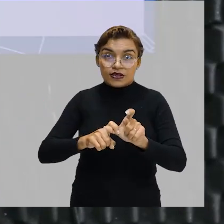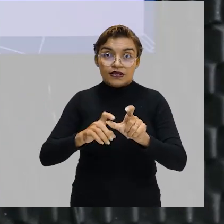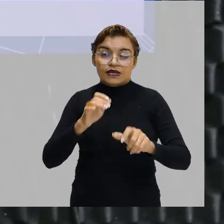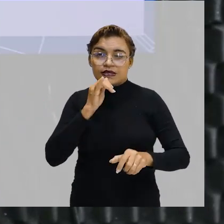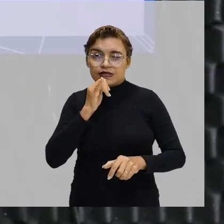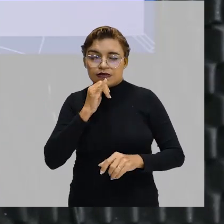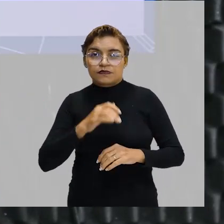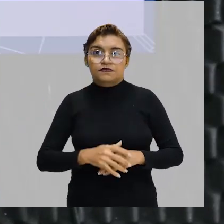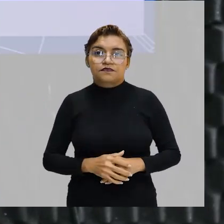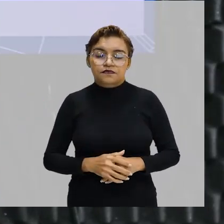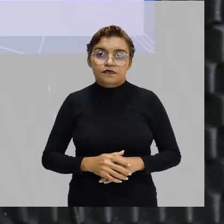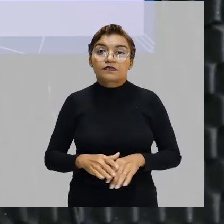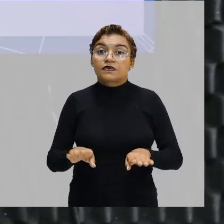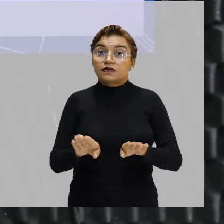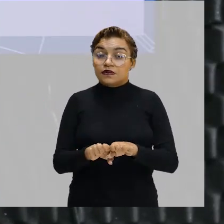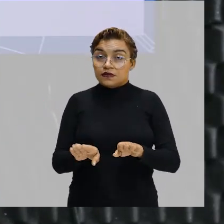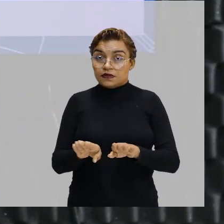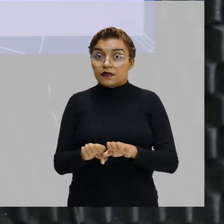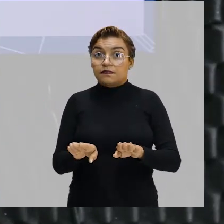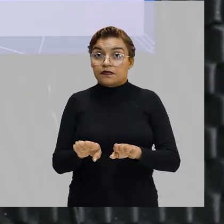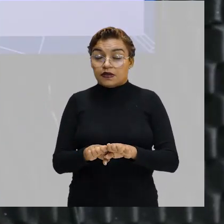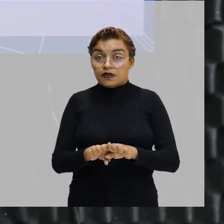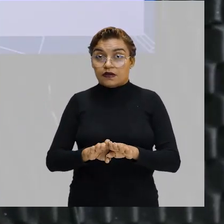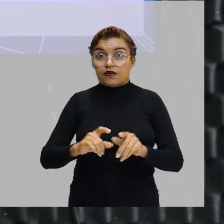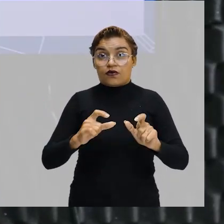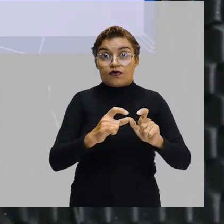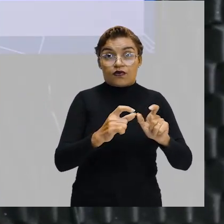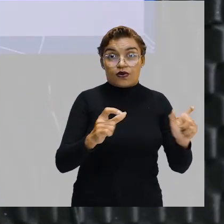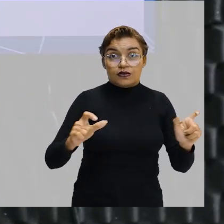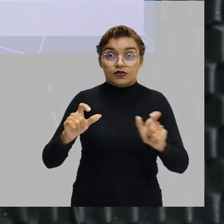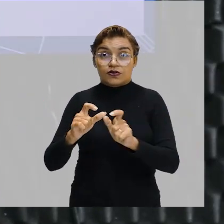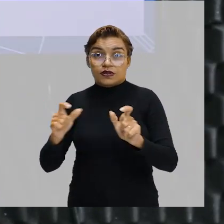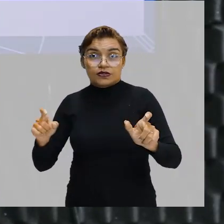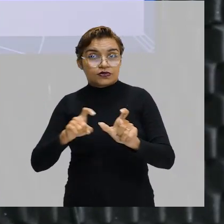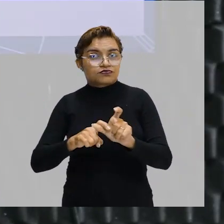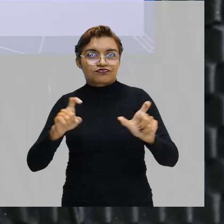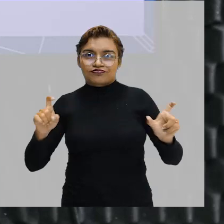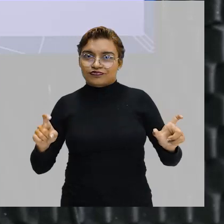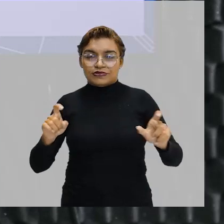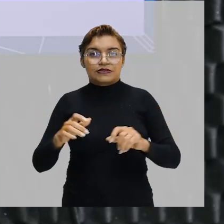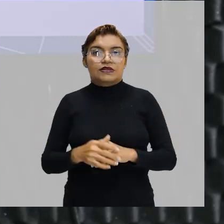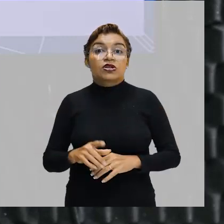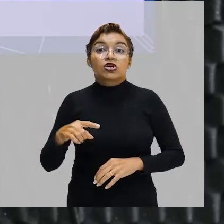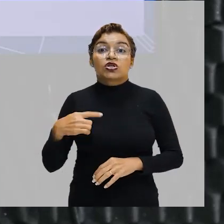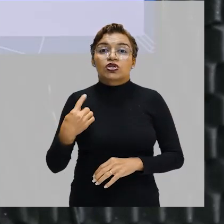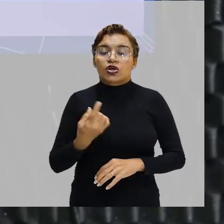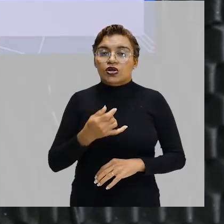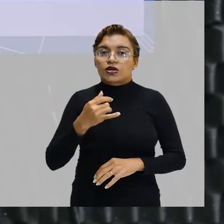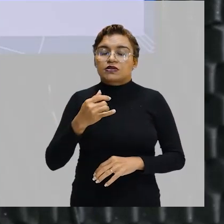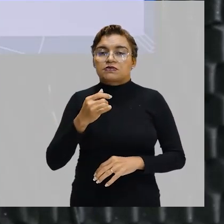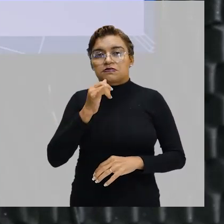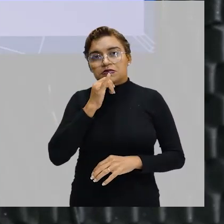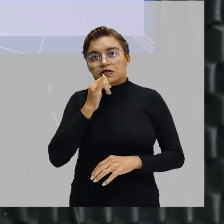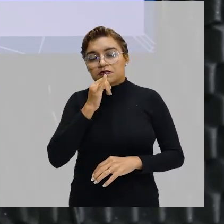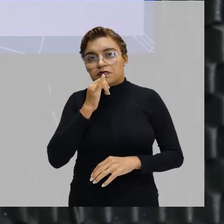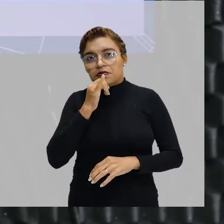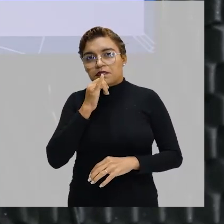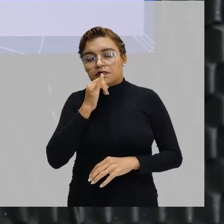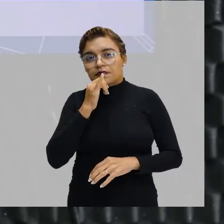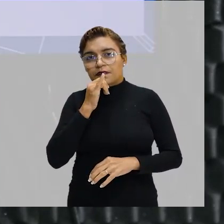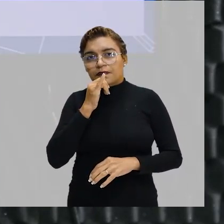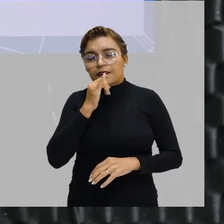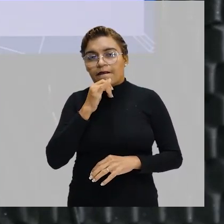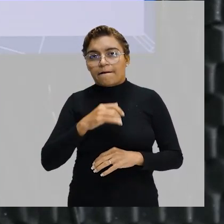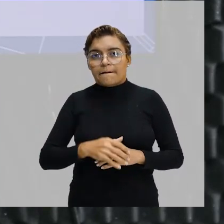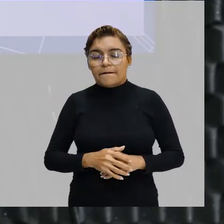assim como também envolvem as orações subordinadas. Nós precisamos entender